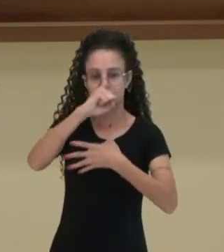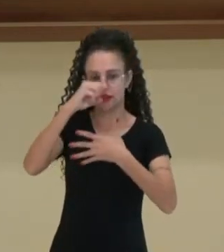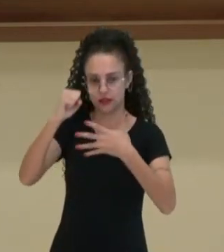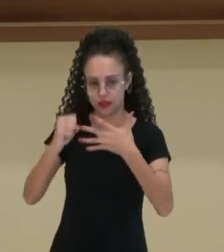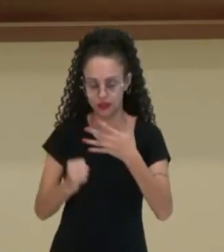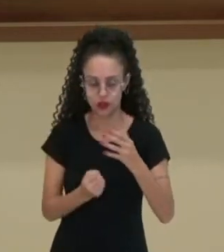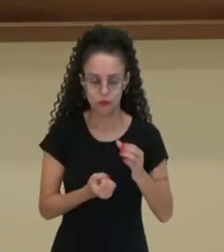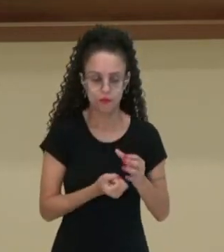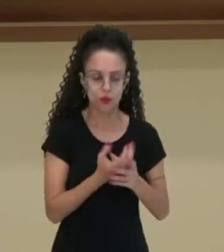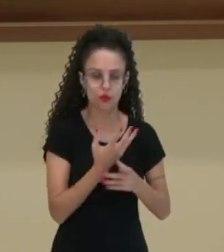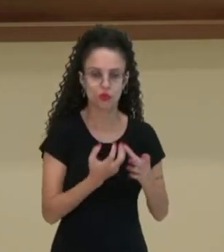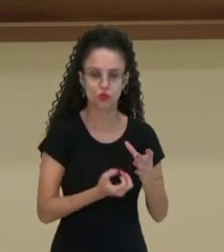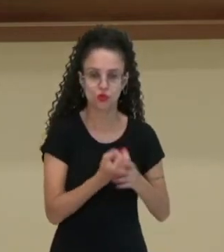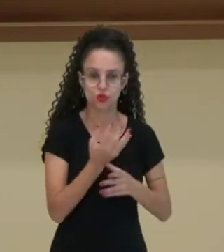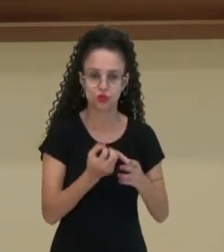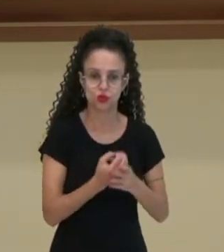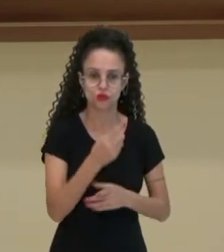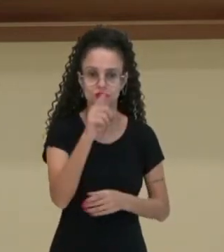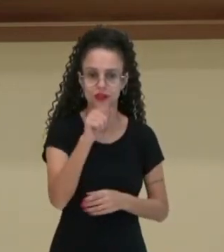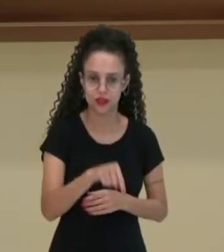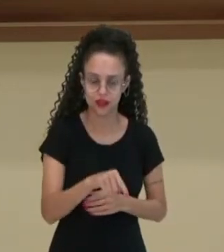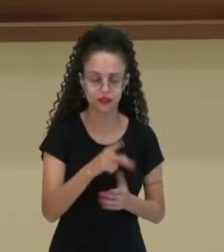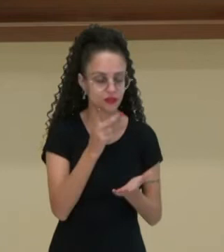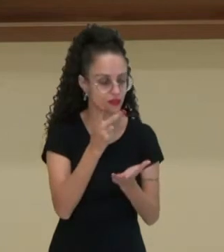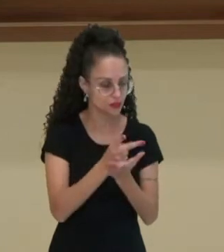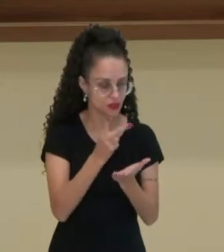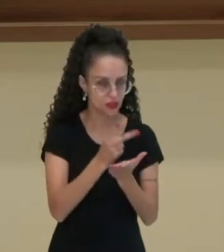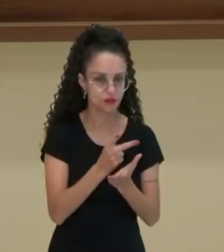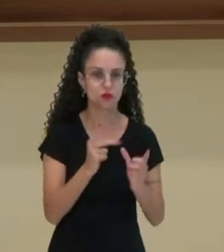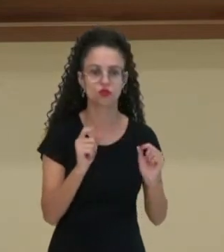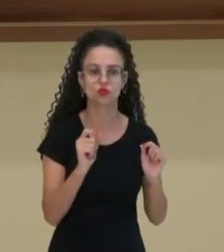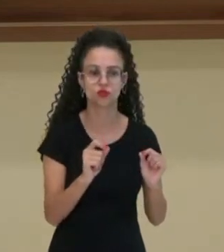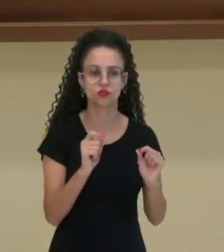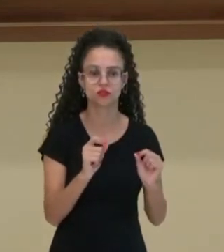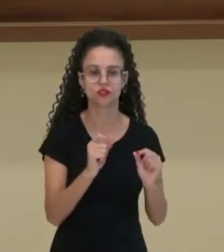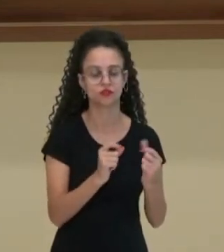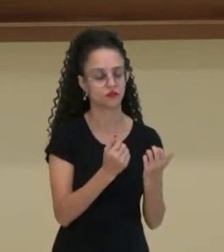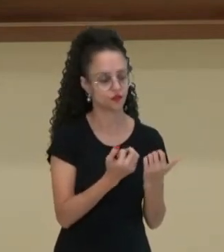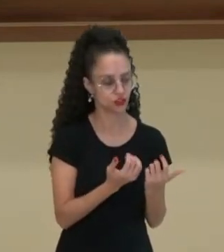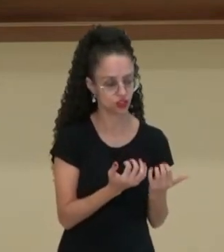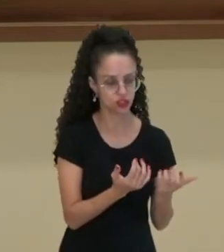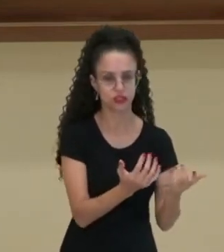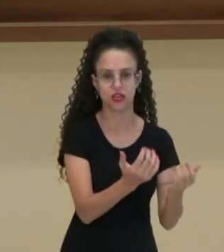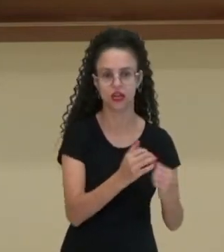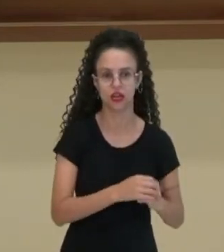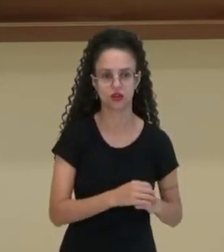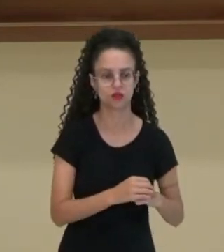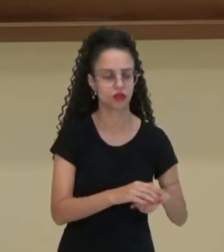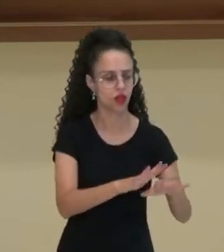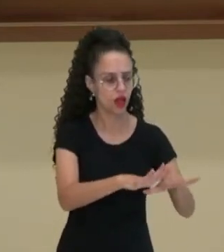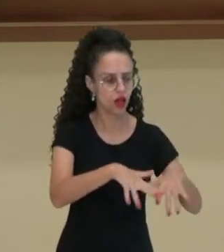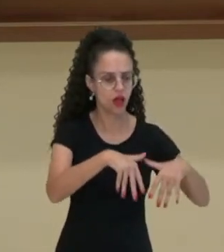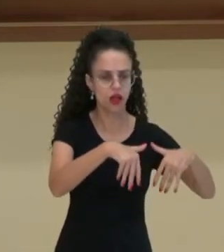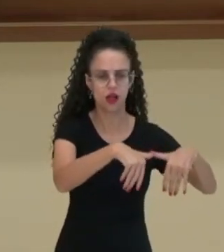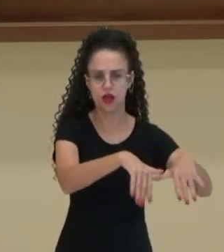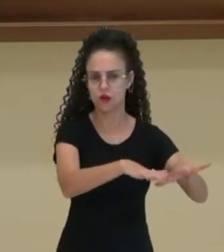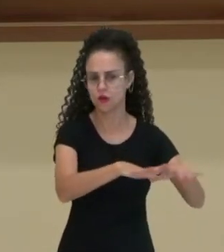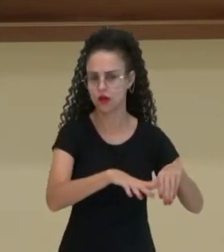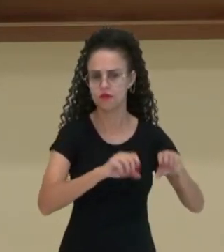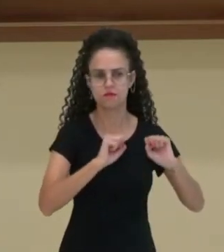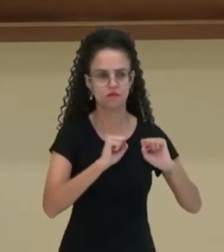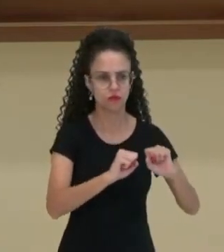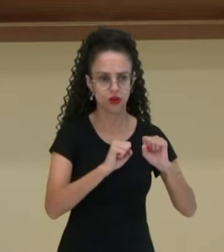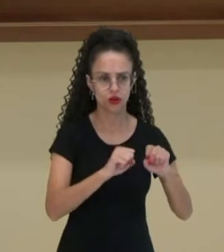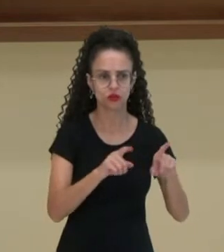os produtores sempre será um vegetal. Pode ser algas, né? Pode ser as plantas terrestres, também